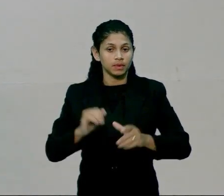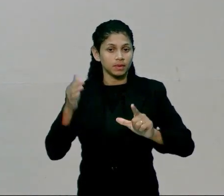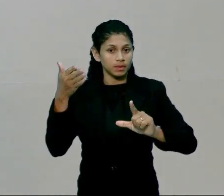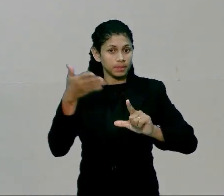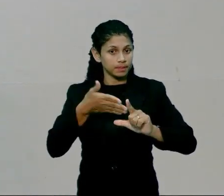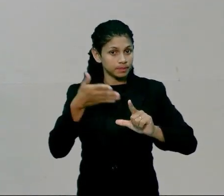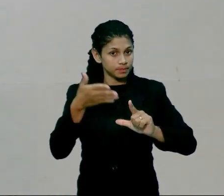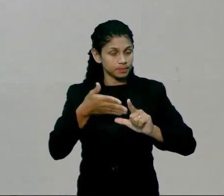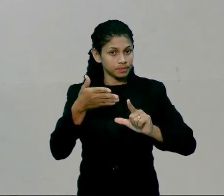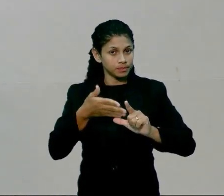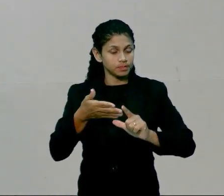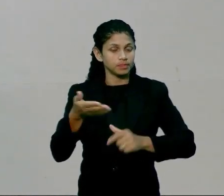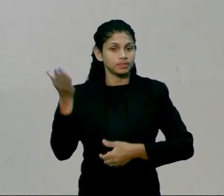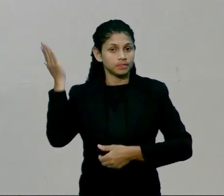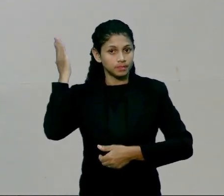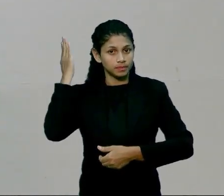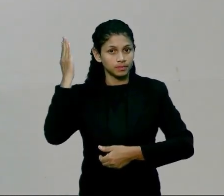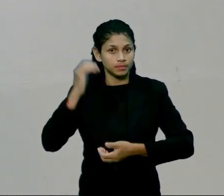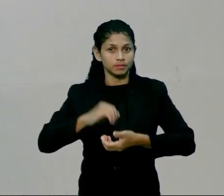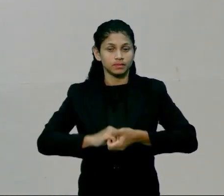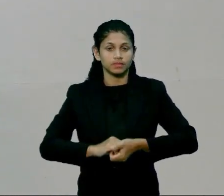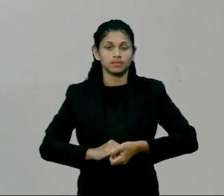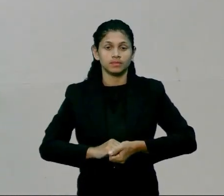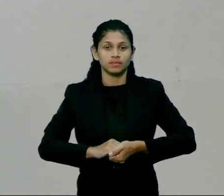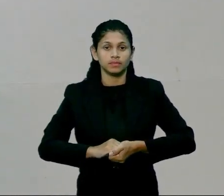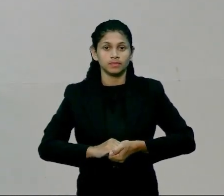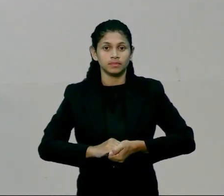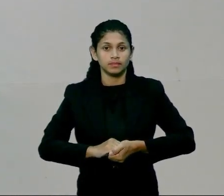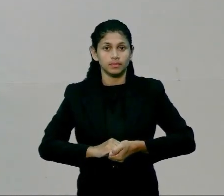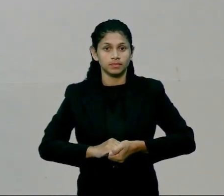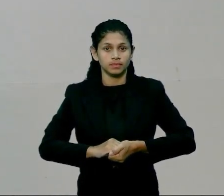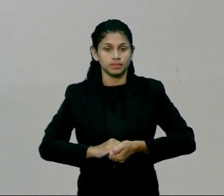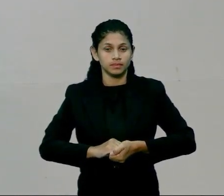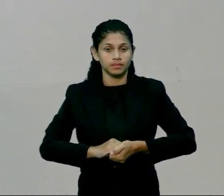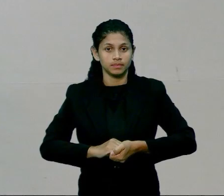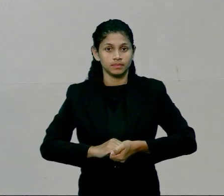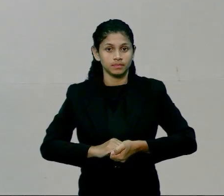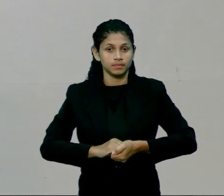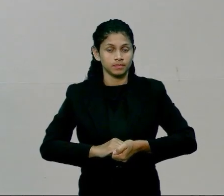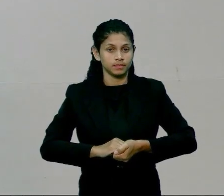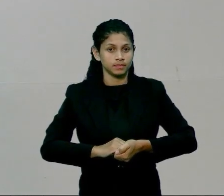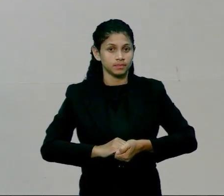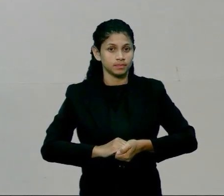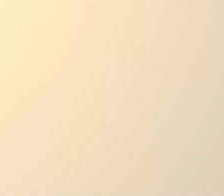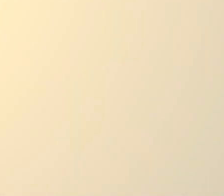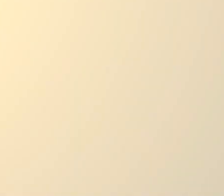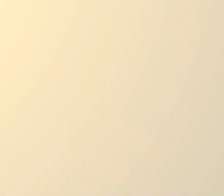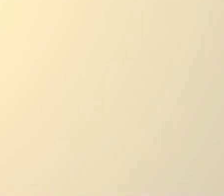na próxima aula, e assiste um pouco de Grey's Anatomy me ajuda. Vejo vocês na próxima. Até lá!